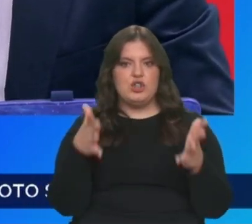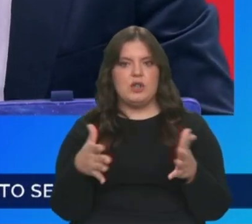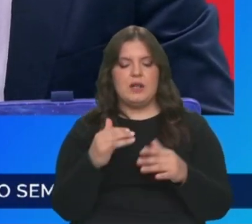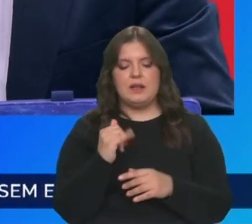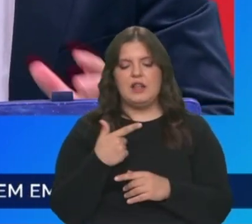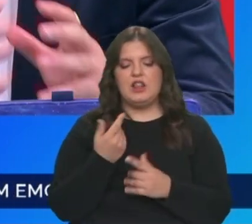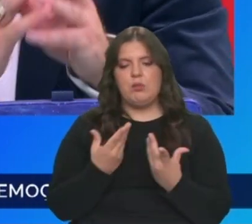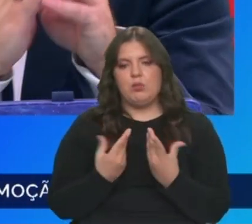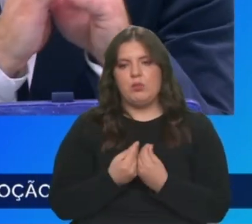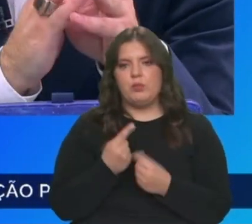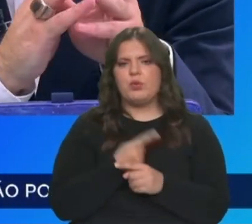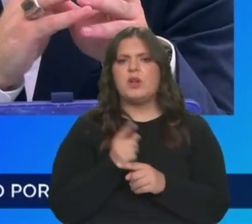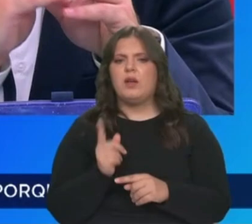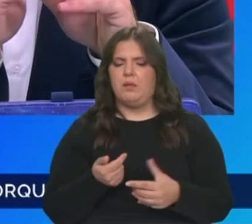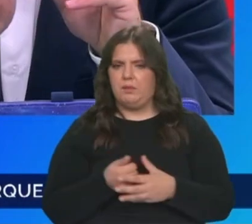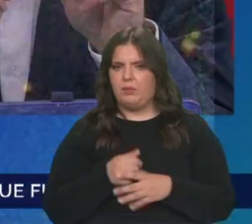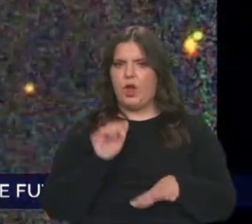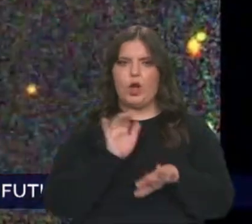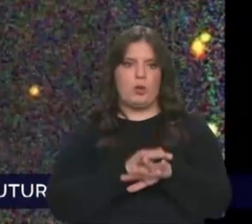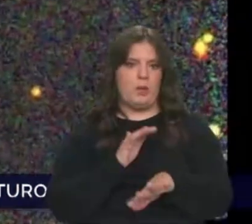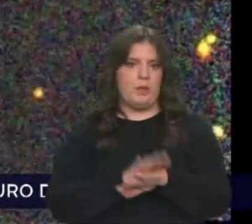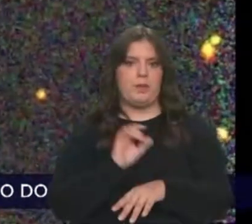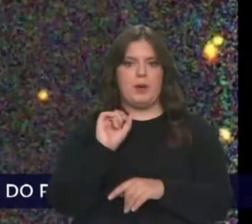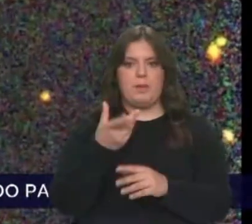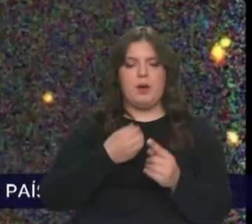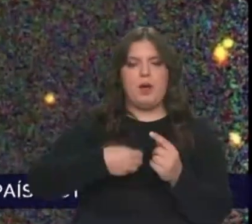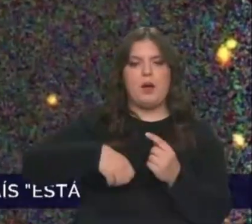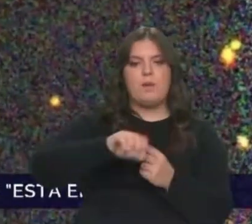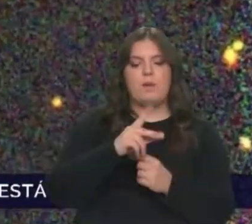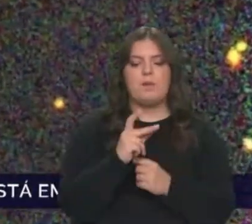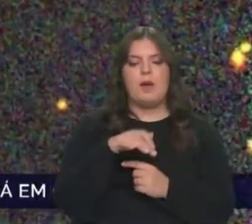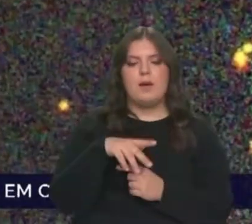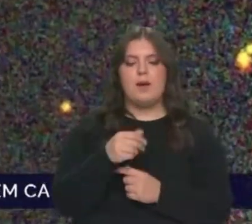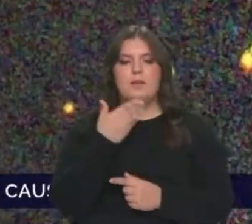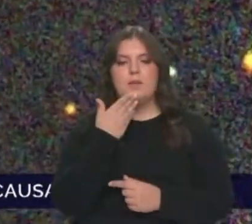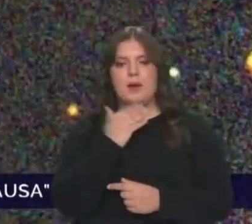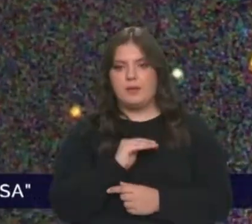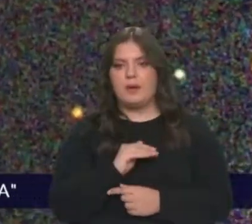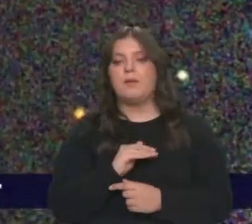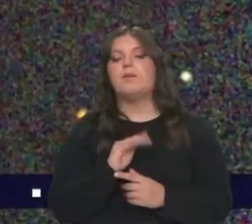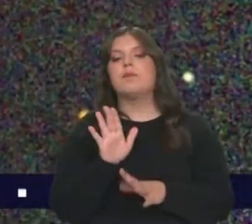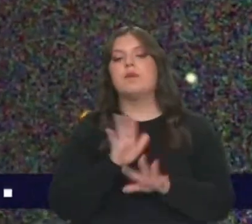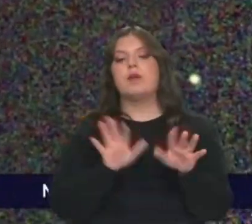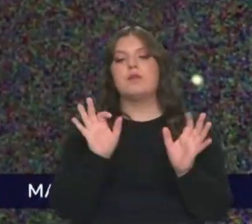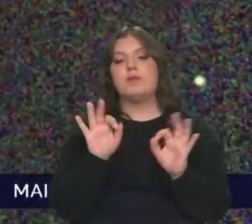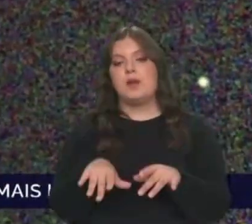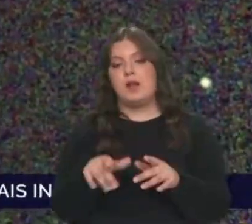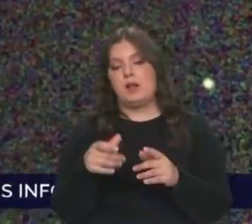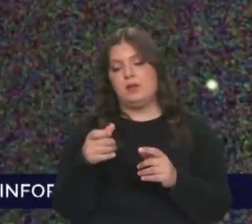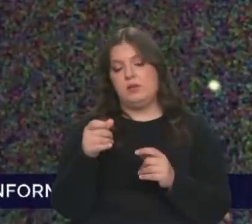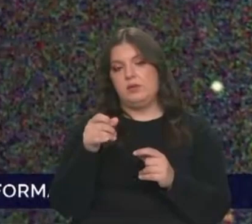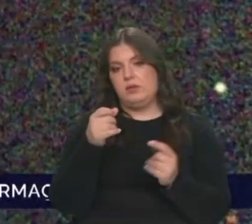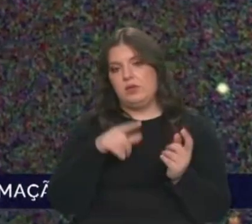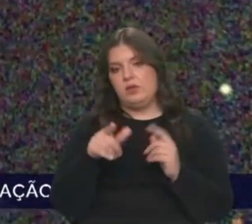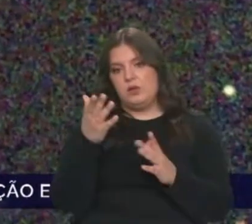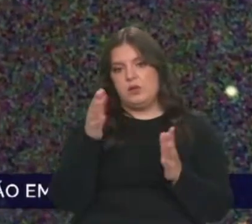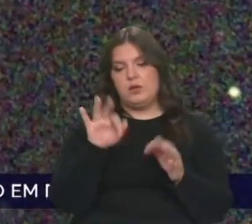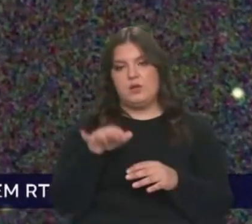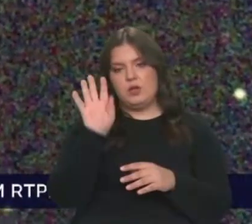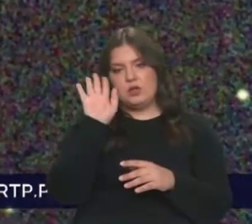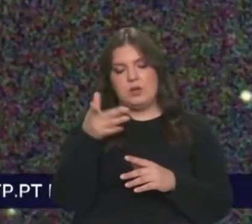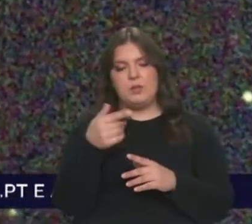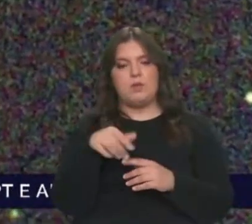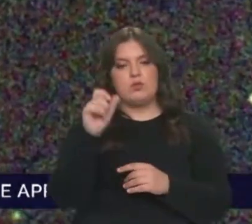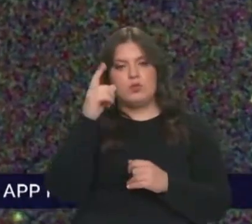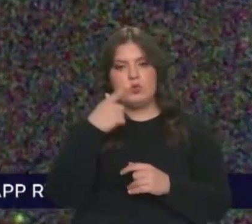íntimo. Íntimo porquê? Primeiro, orbita uma anã branca, fase final da estrela como o nosso Sol. Nós sabemos que na fase final da vida do